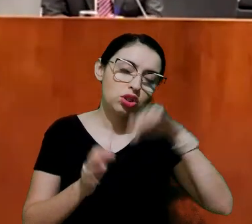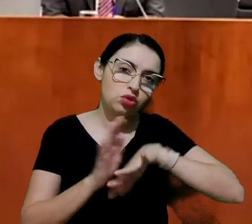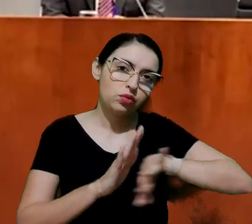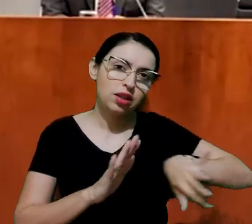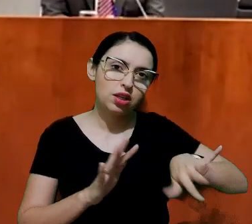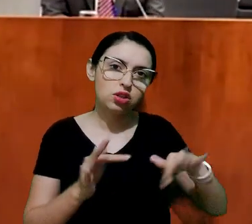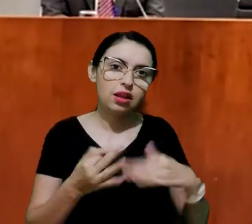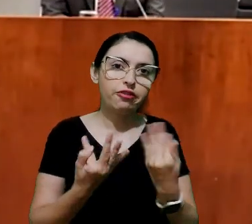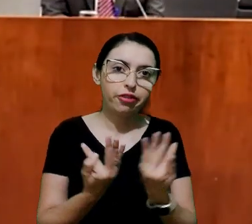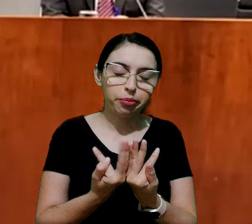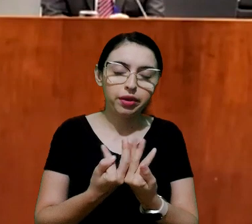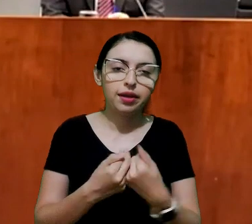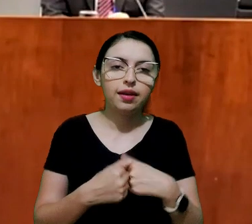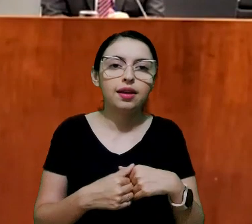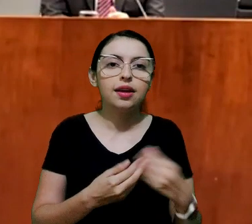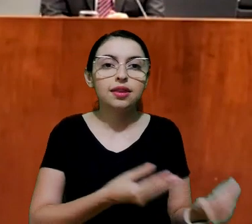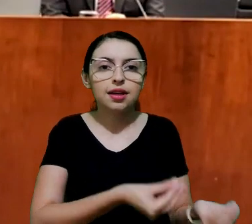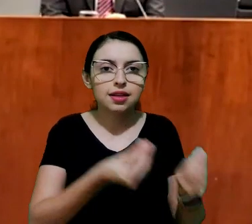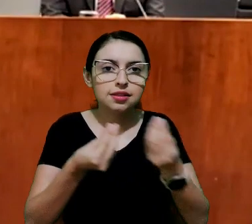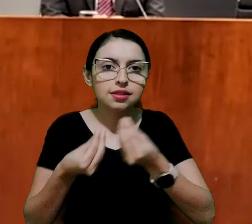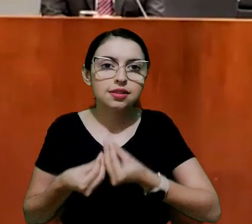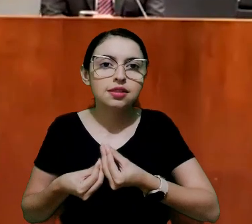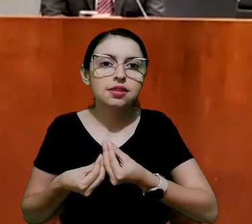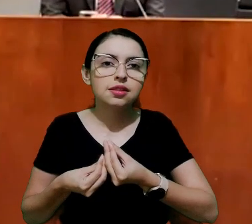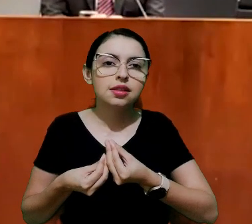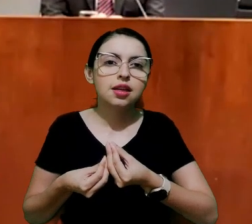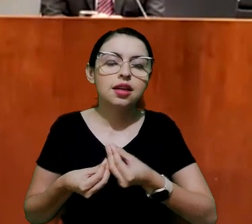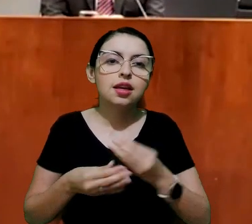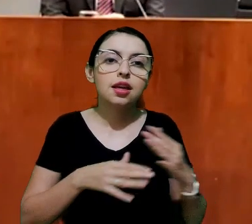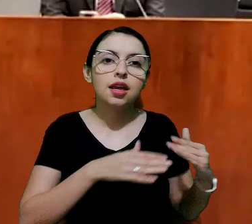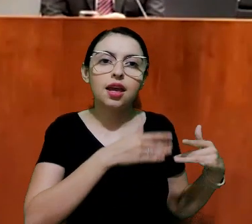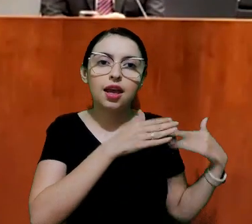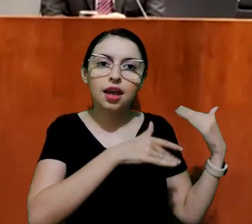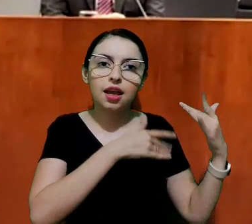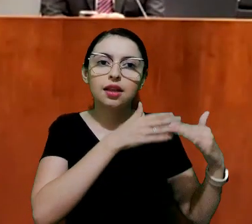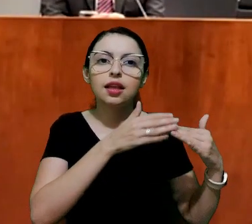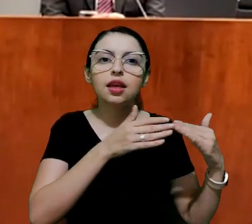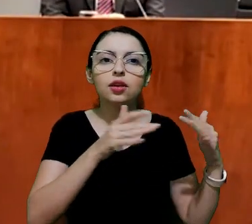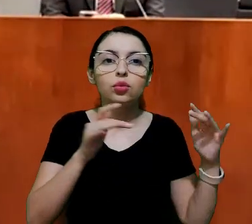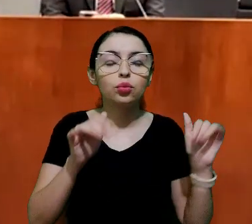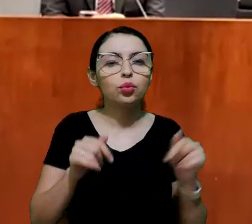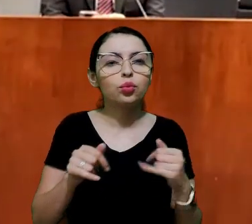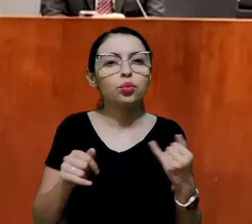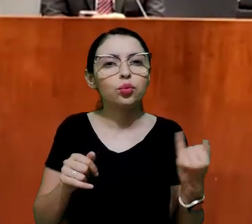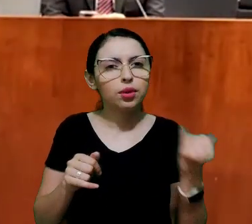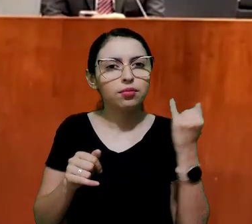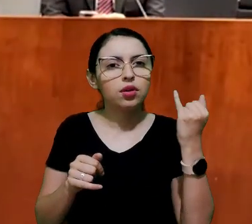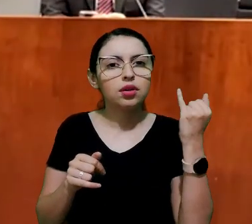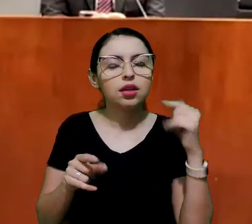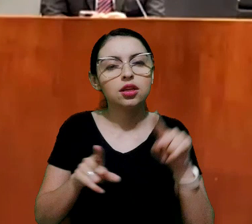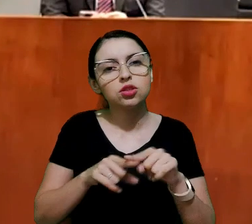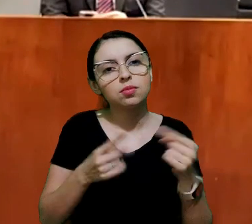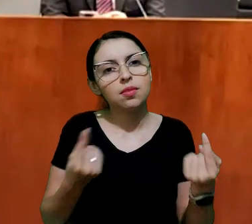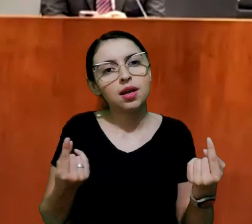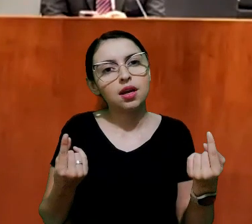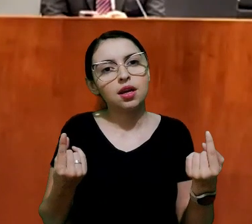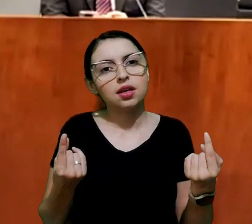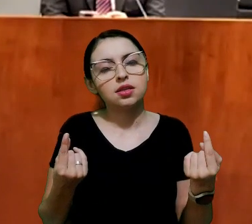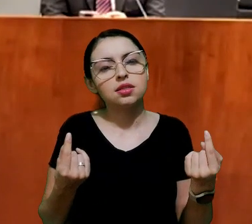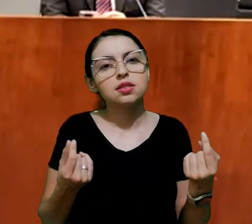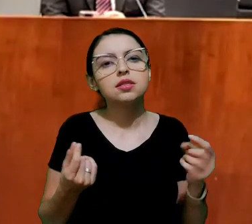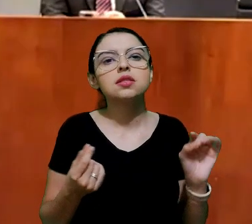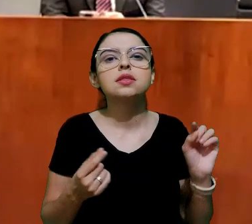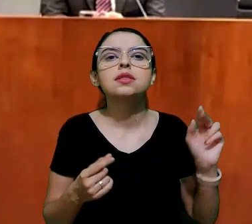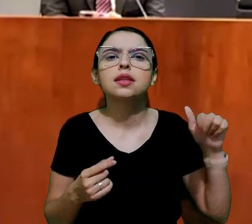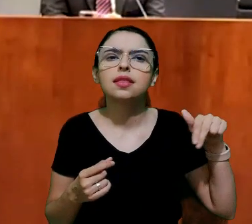mas trazer para a condição não só de herdeiro legítimo e concorrencial, mas também trazer para a posição de herdeiro